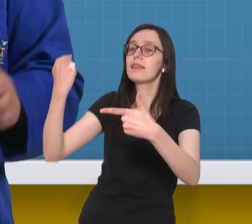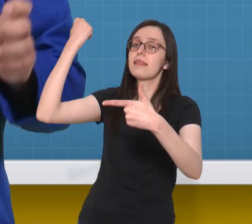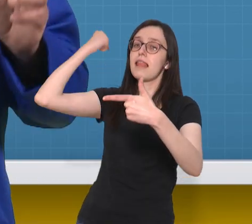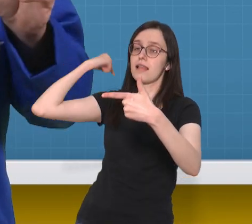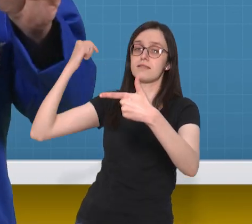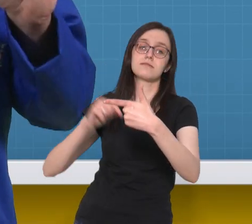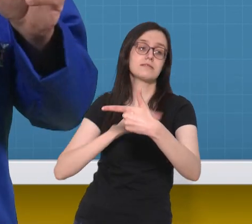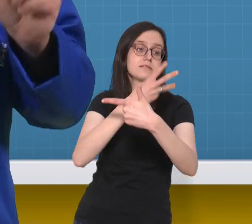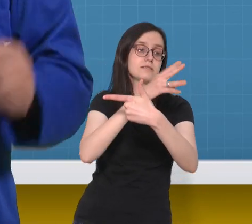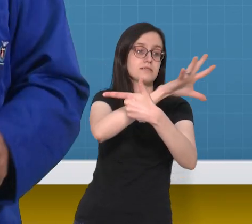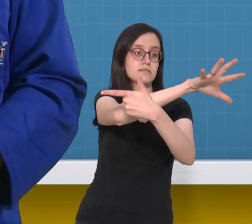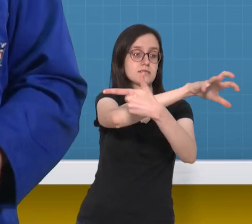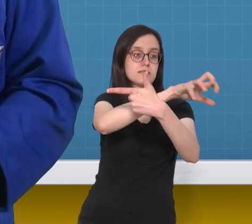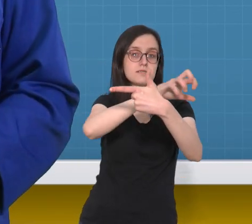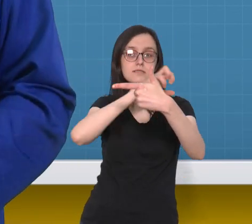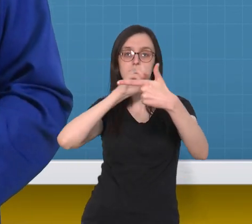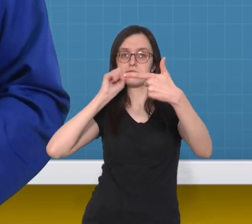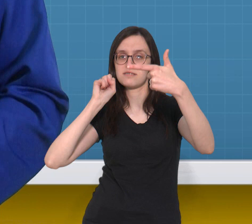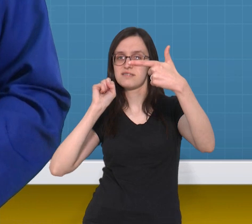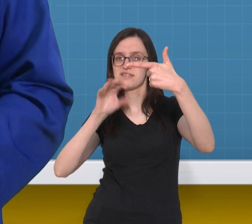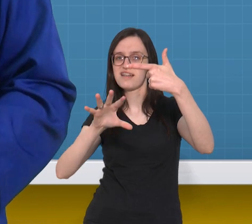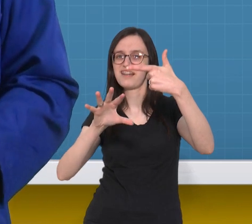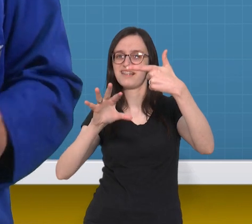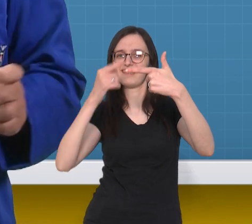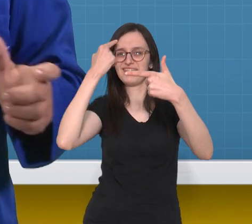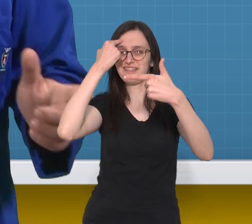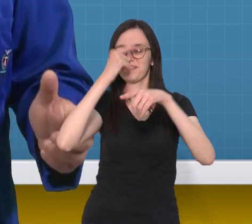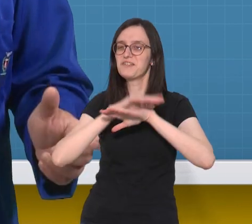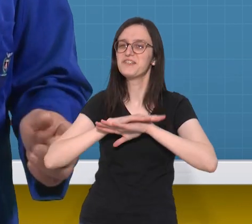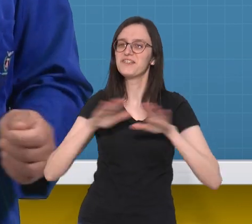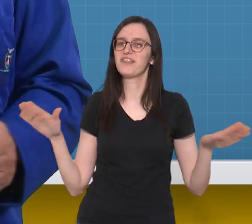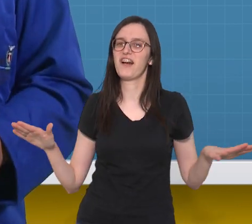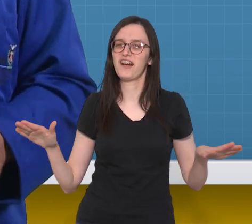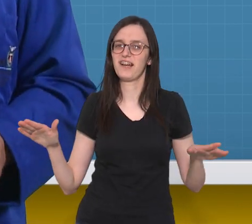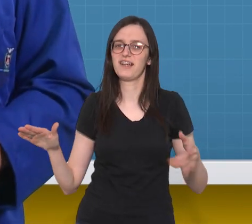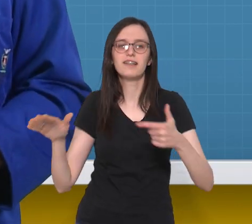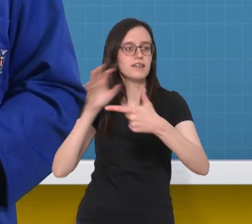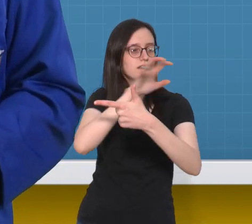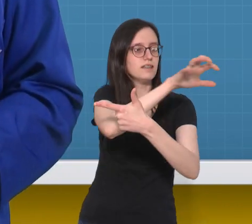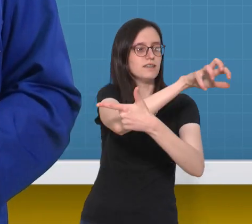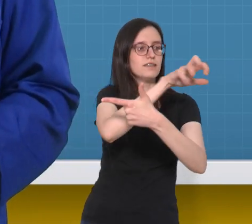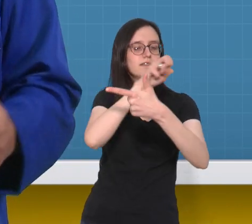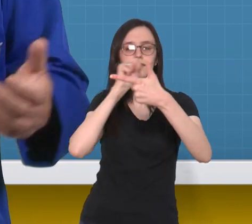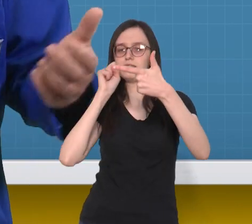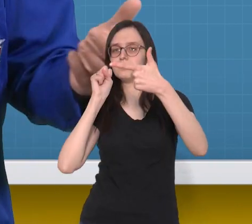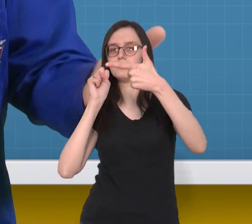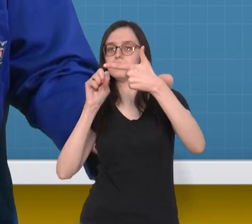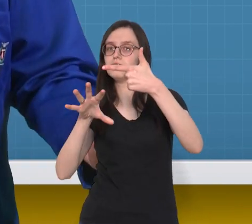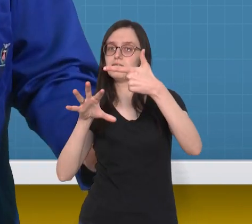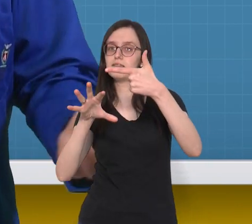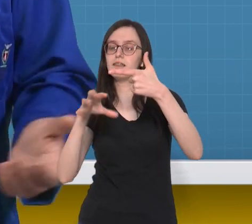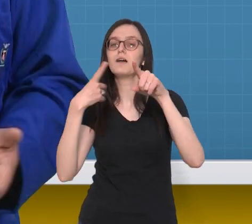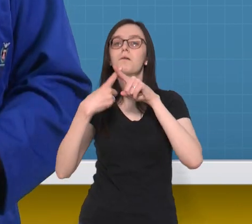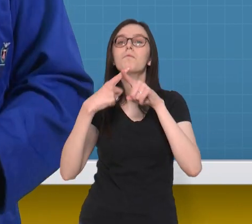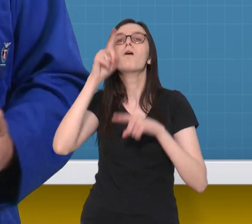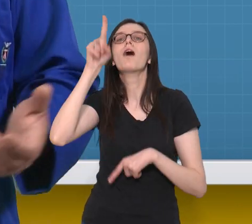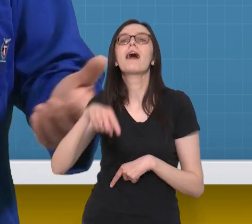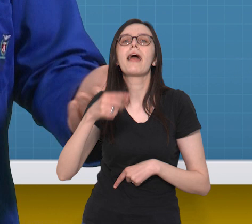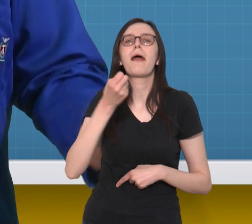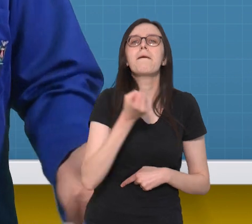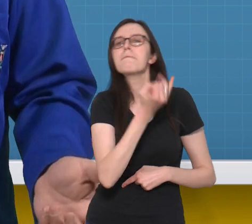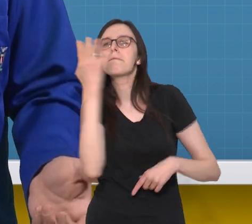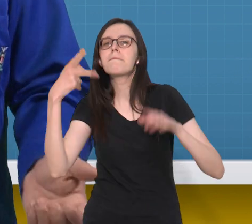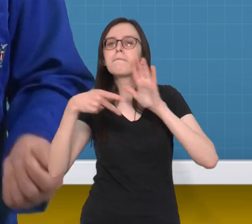atrás. Pega esses 3 zeros e leva ao quociente. Simplesmente você migra ele ao quociente, porque eles são unidades